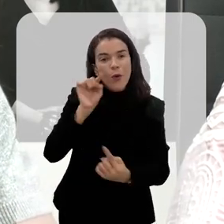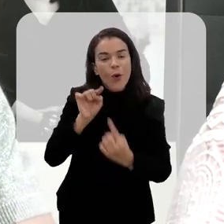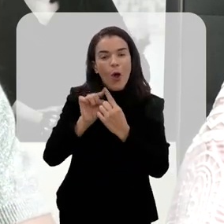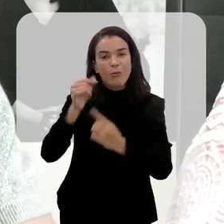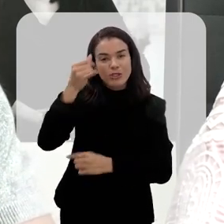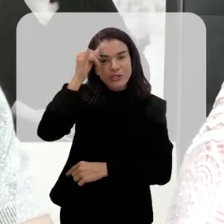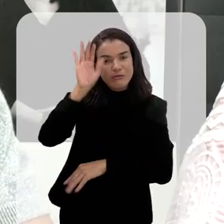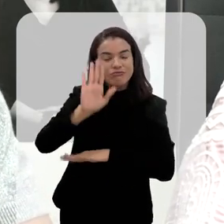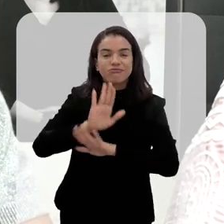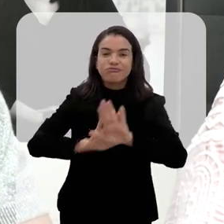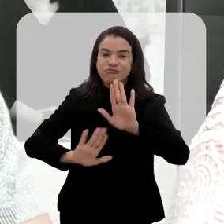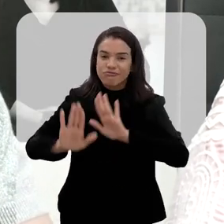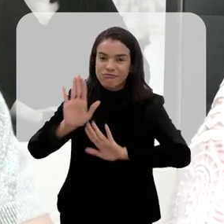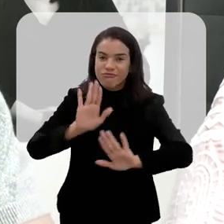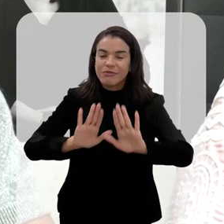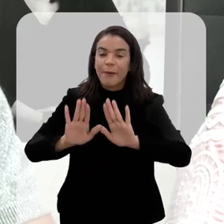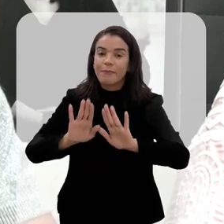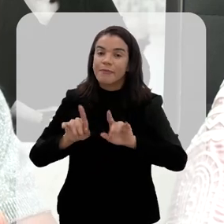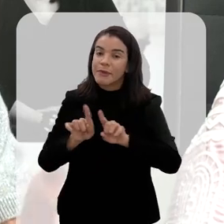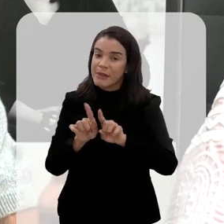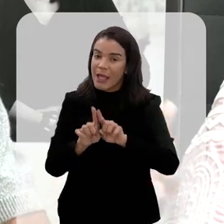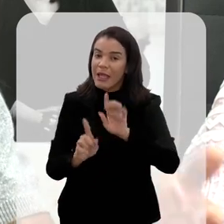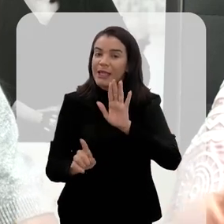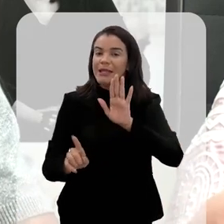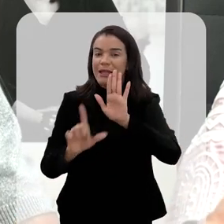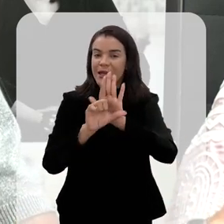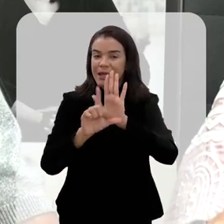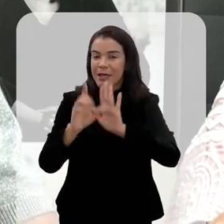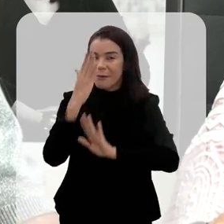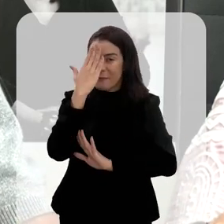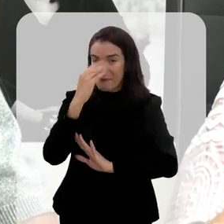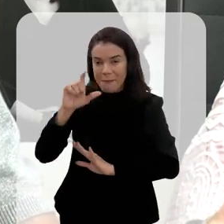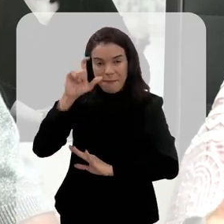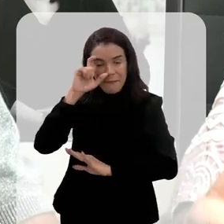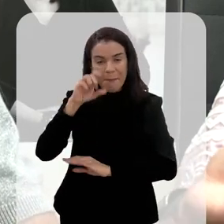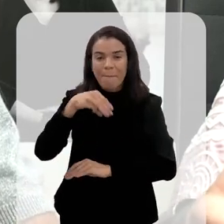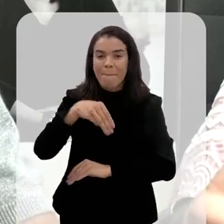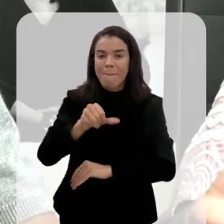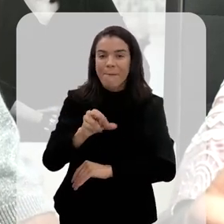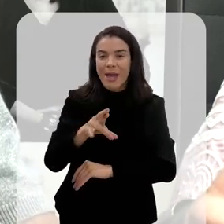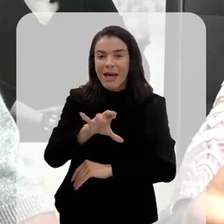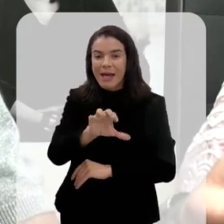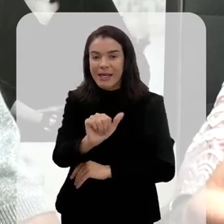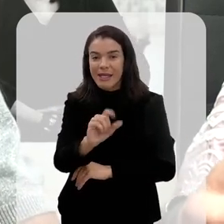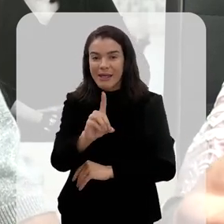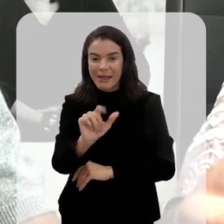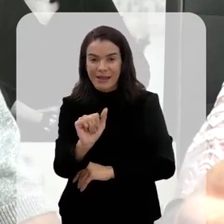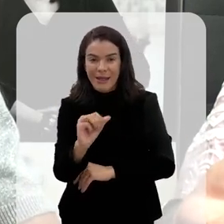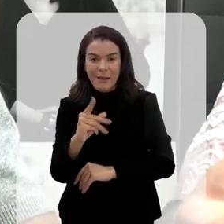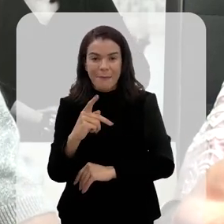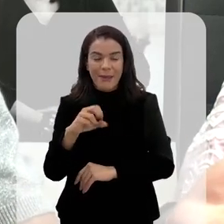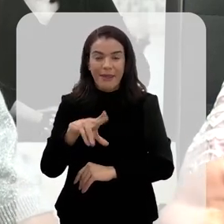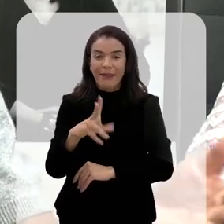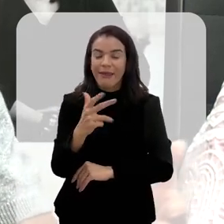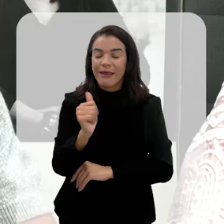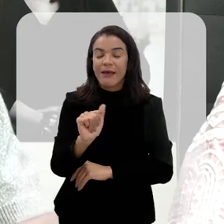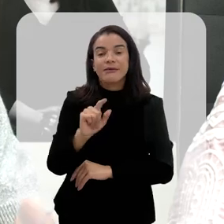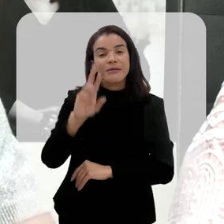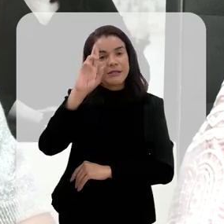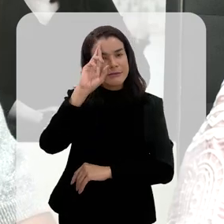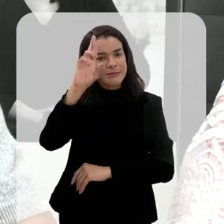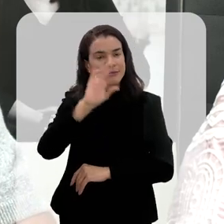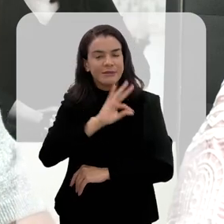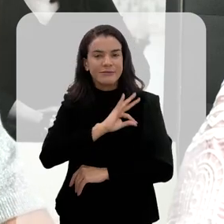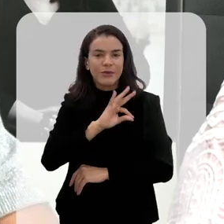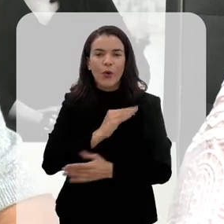educativo, além do repressivo, que consta na Lei Maria da Penha, né, esse trabalho educativo e preventivo, que as delegadas